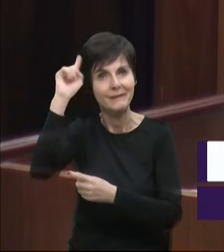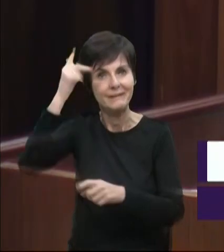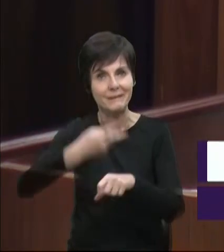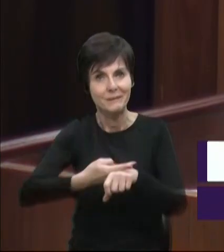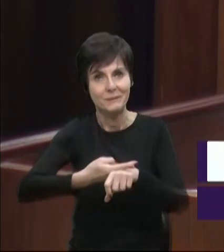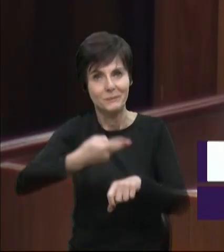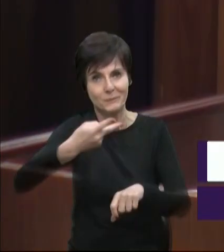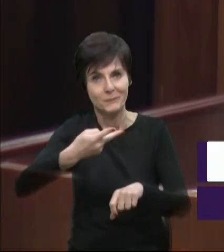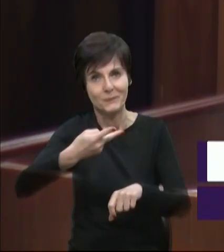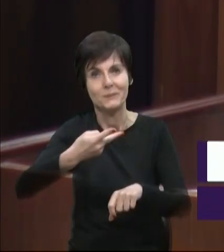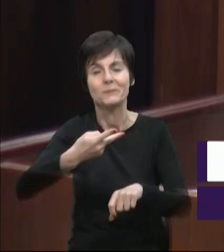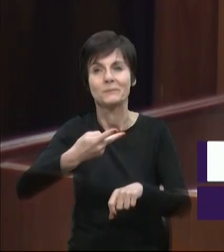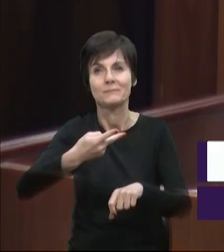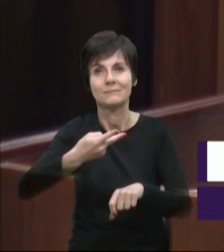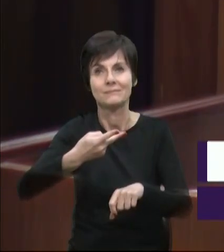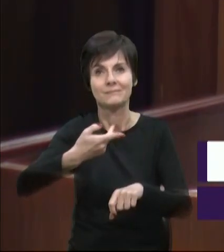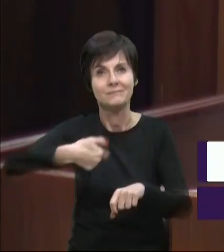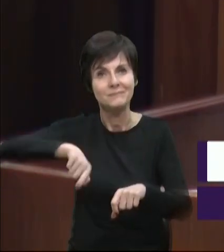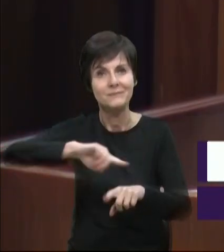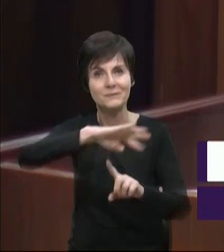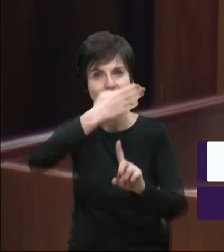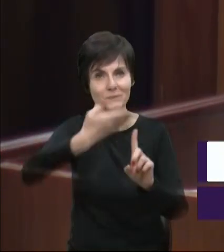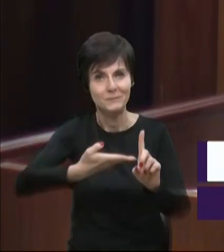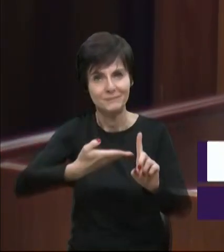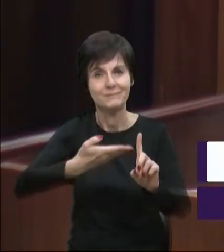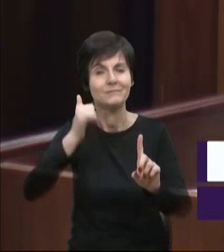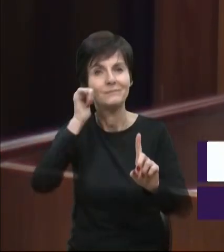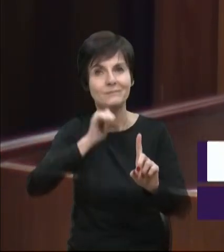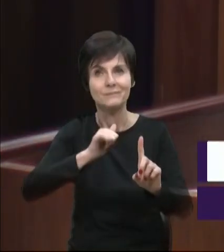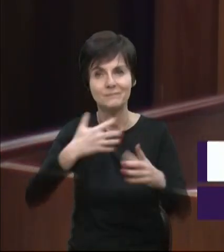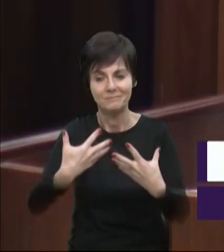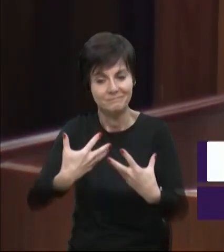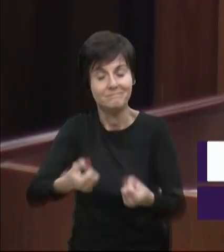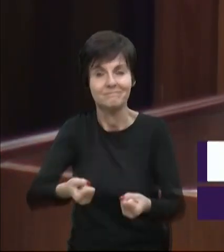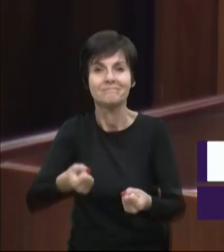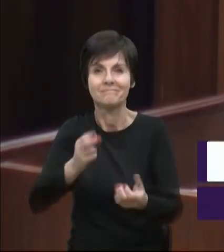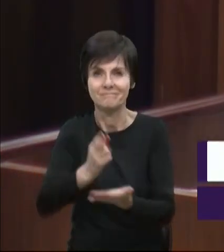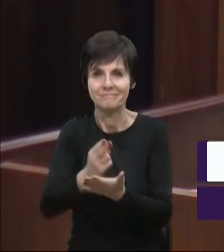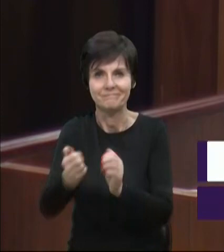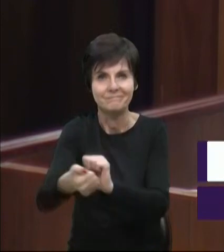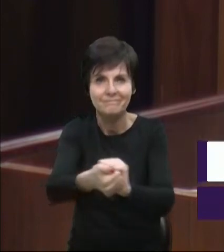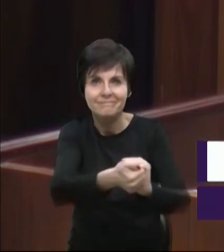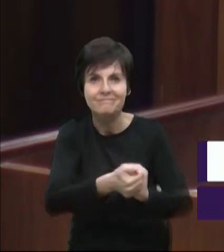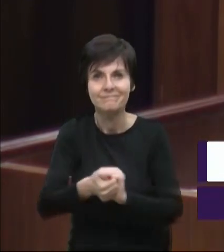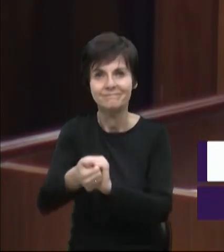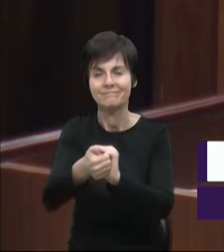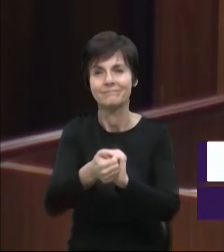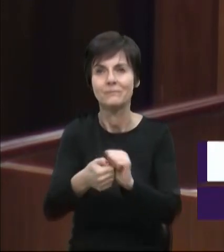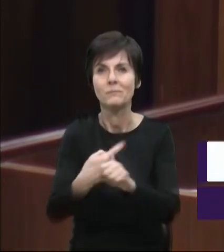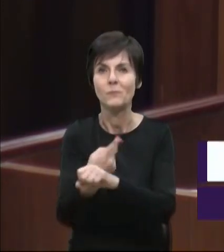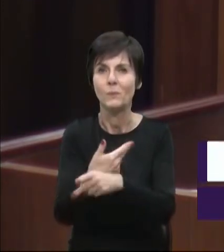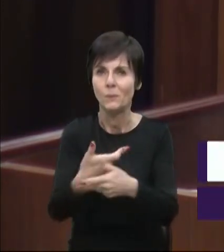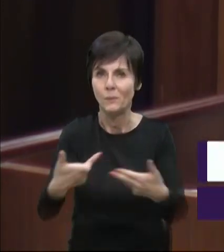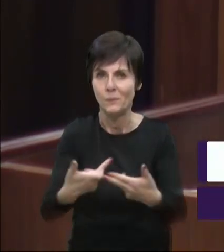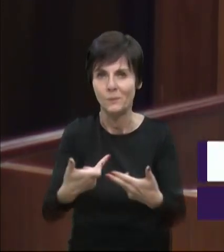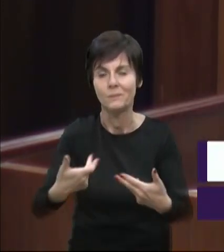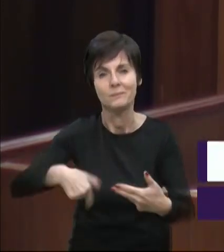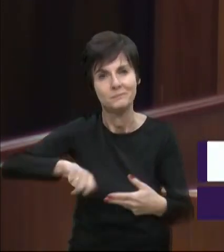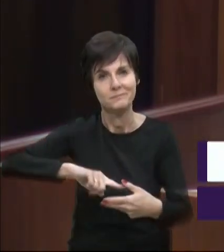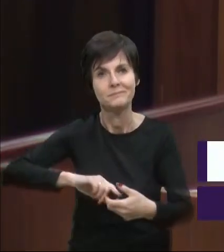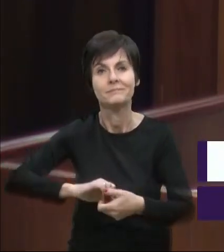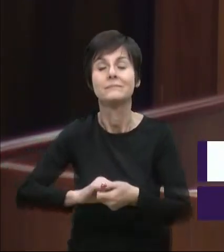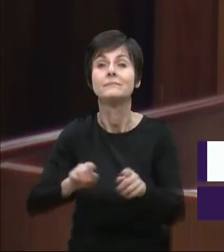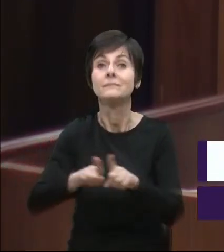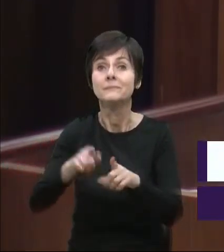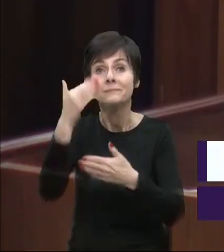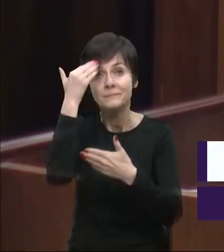pela, enfim, o nosso espaço está sempre conosco, sempre em busca de mais para nós. Gostaria de